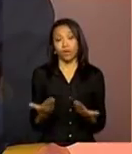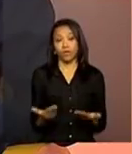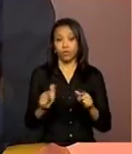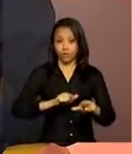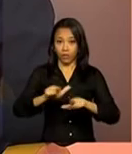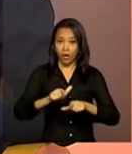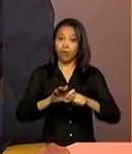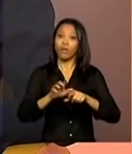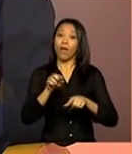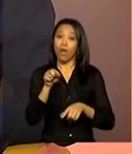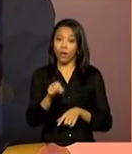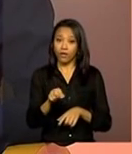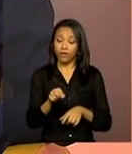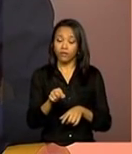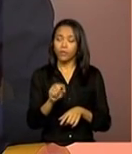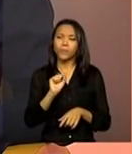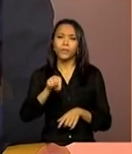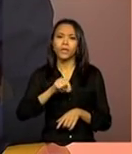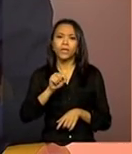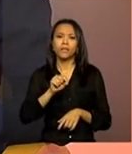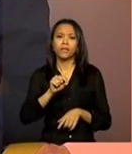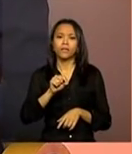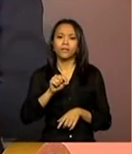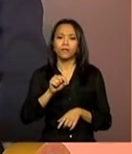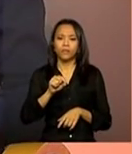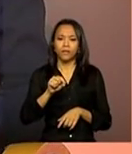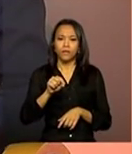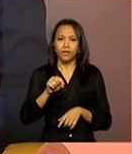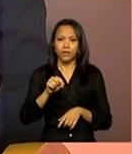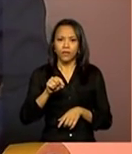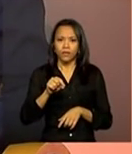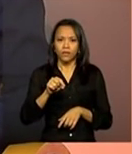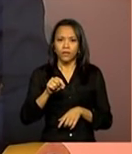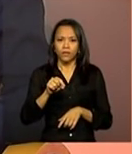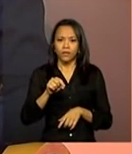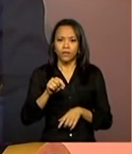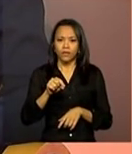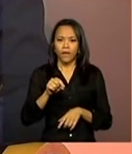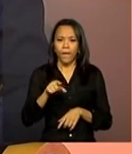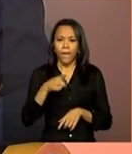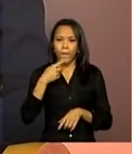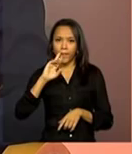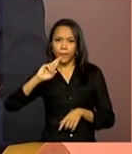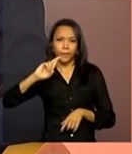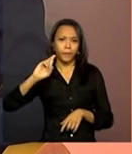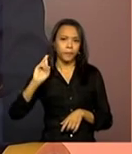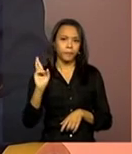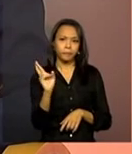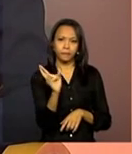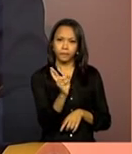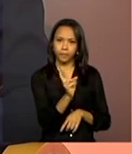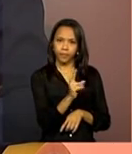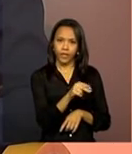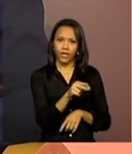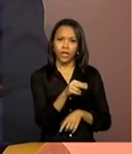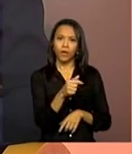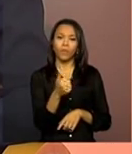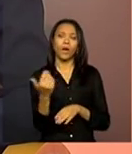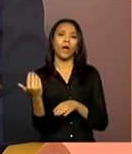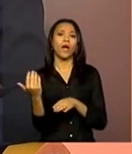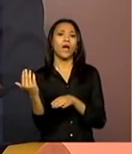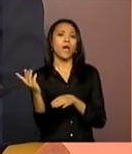essa não eh não responder a essa demanda necessariamente